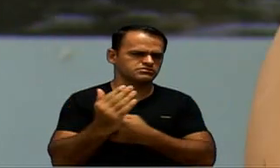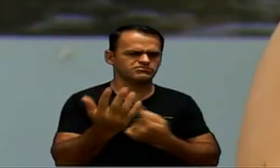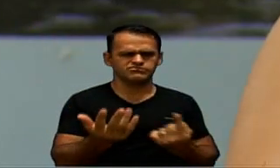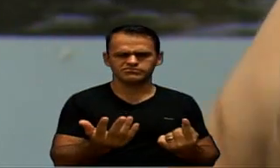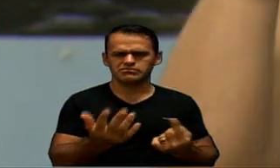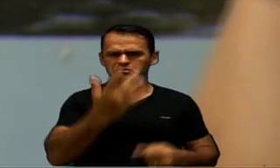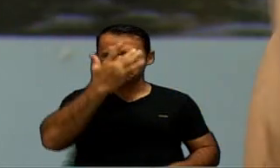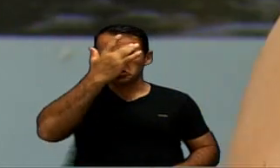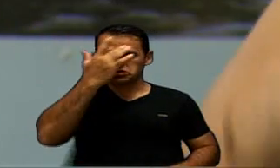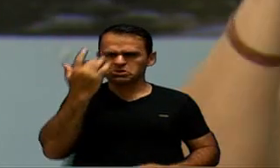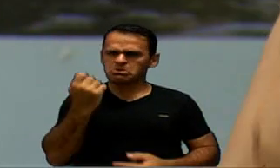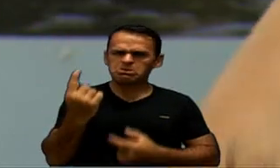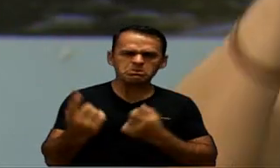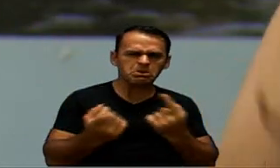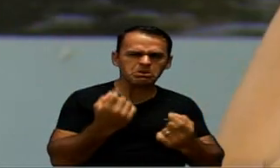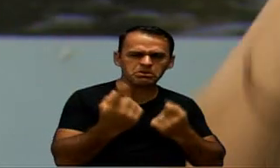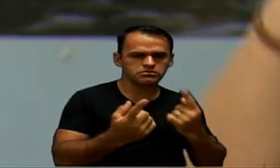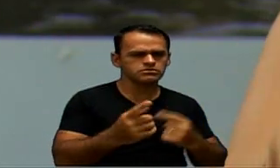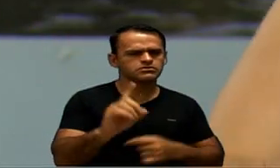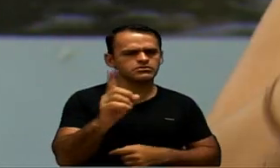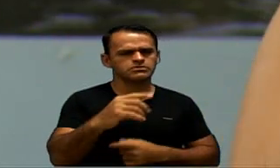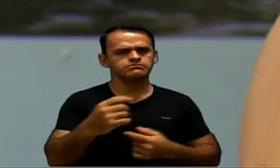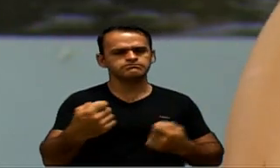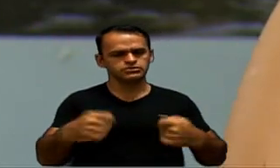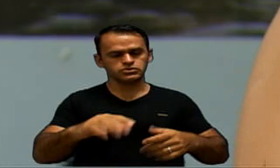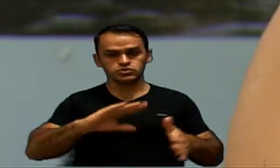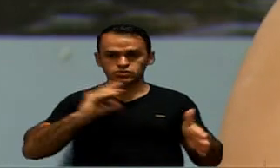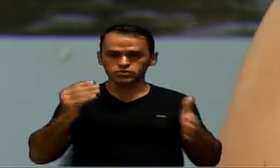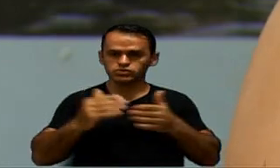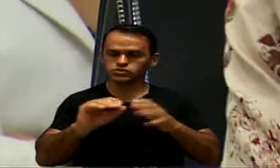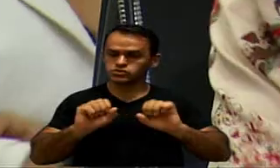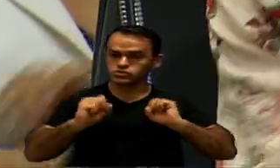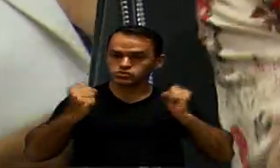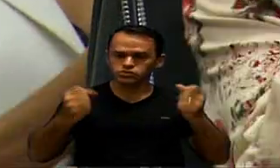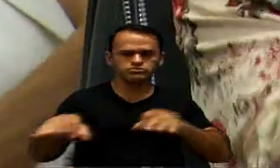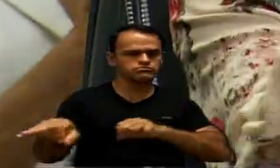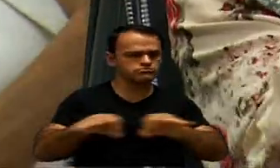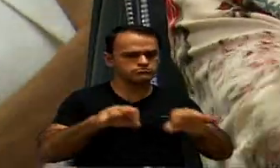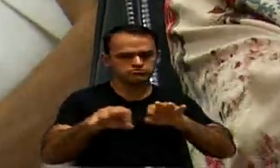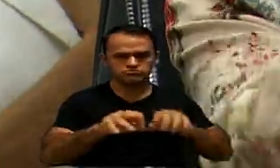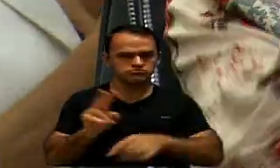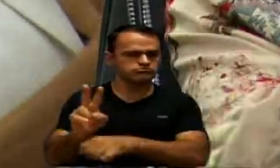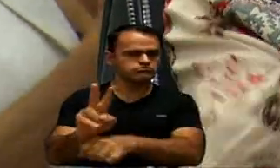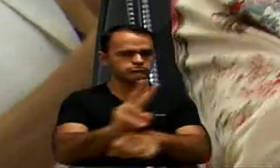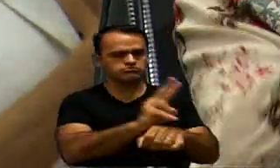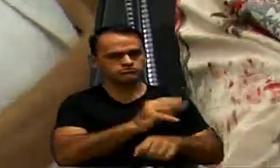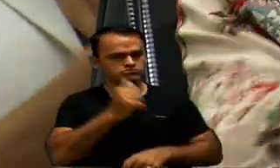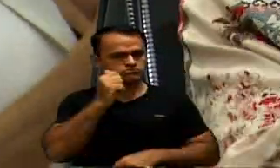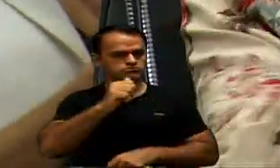pessoa legal, a gente precisa ter política pública voltada para a defesa da mulher.